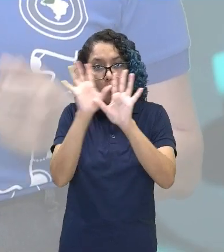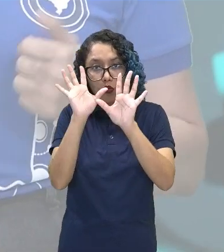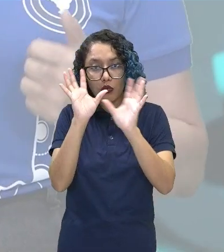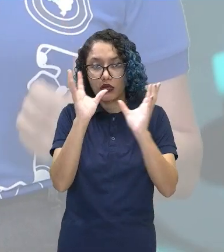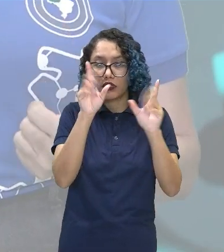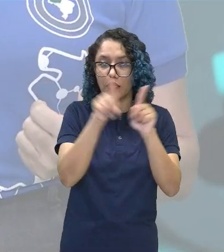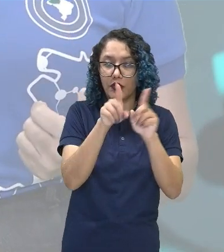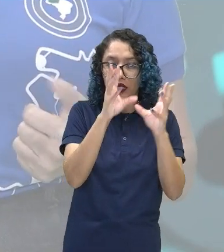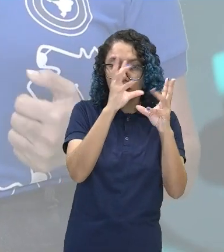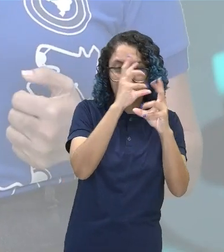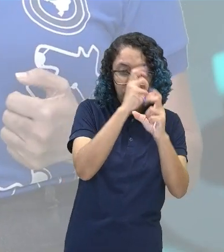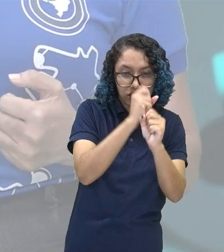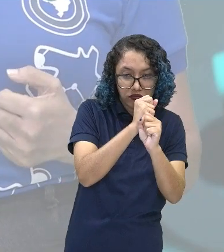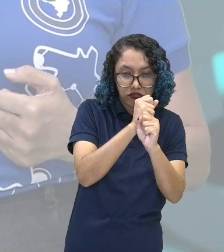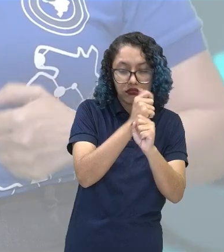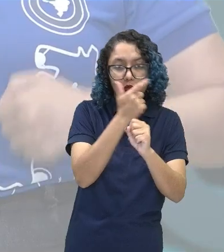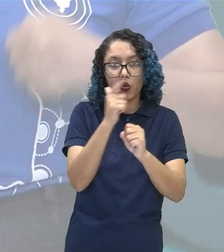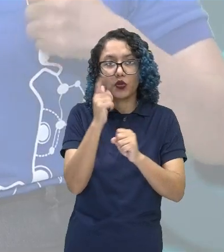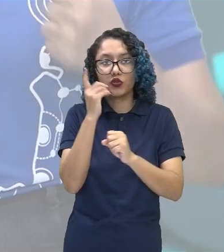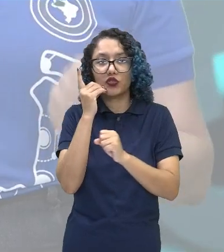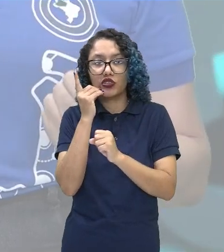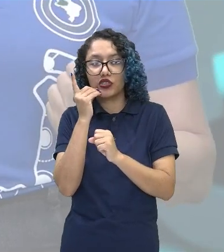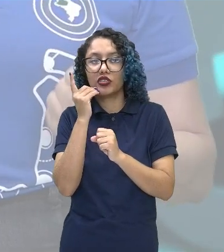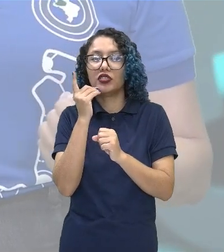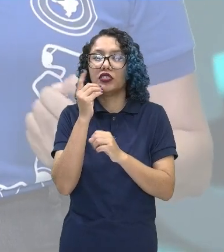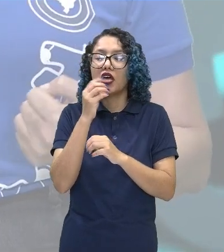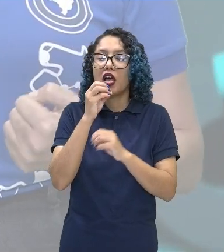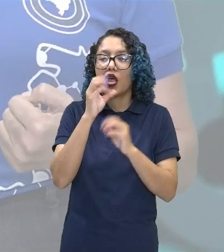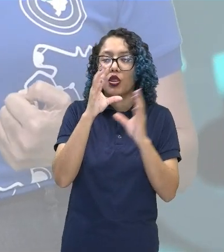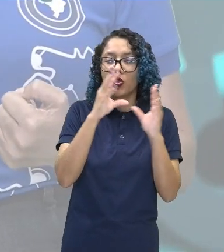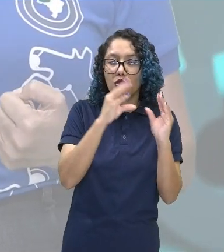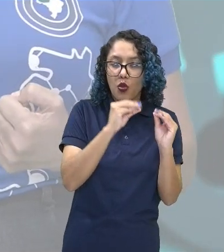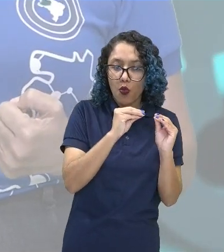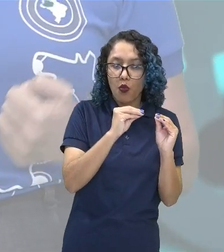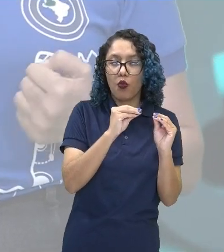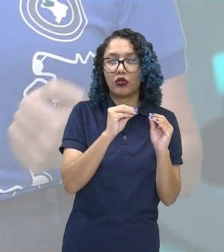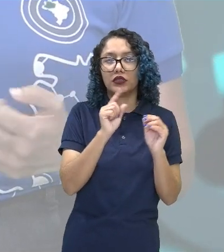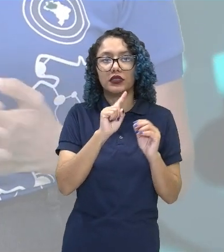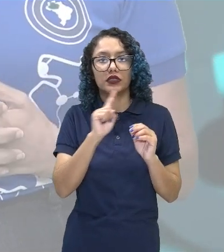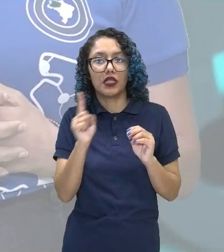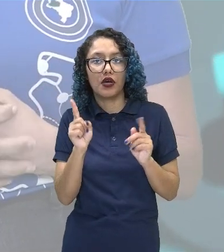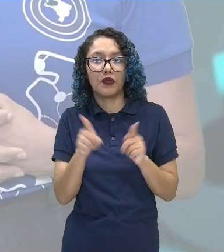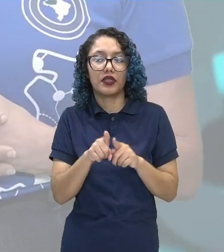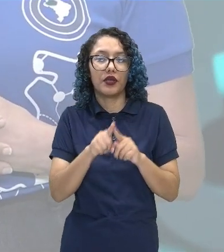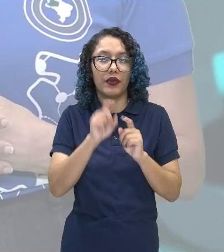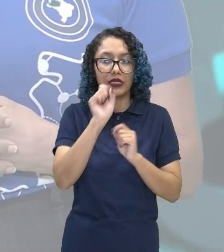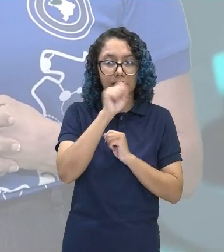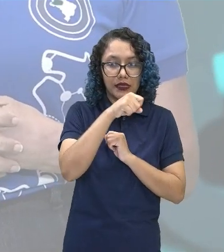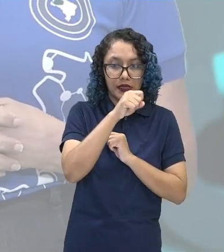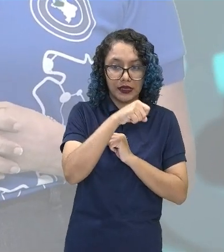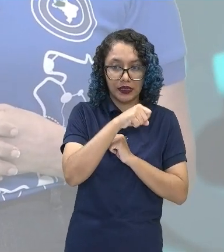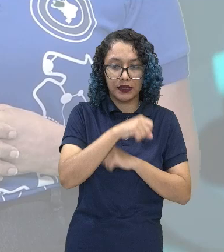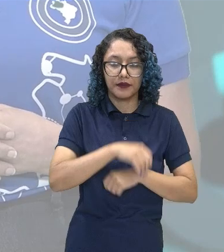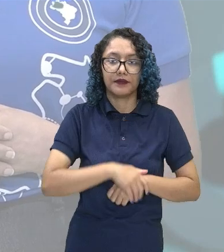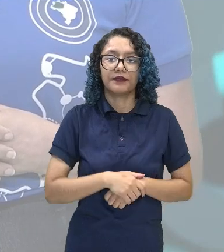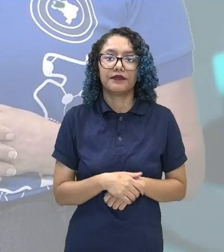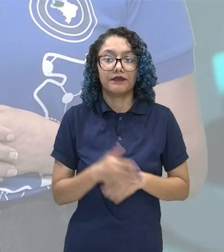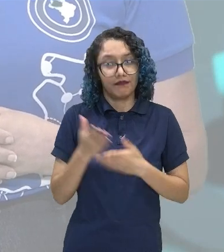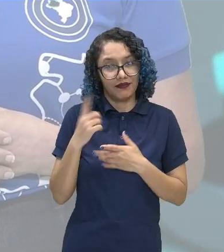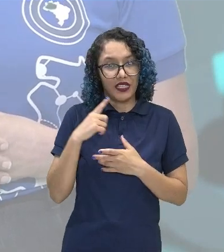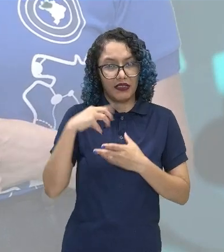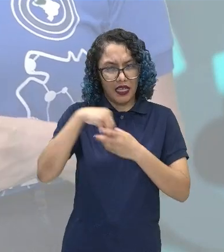escuridão, dia, noite, não e sim, né, que nós acabamos de ver lá no